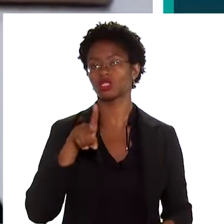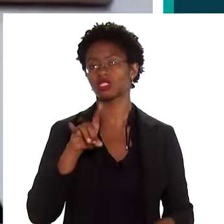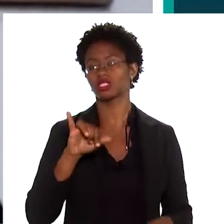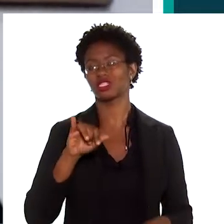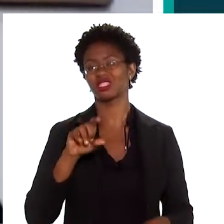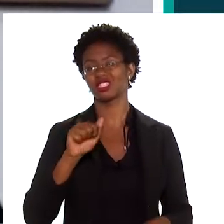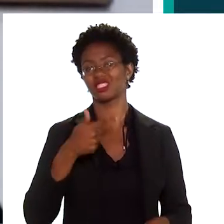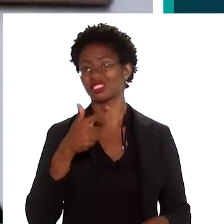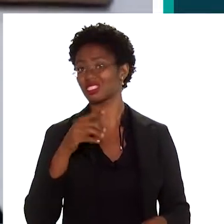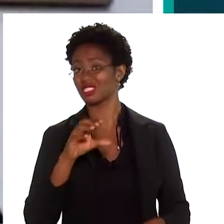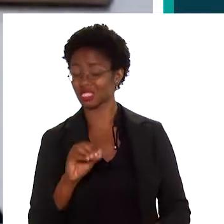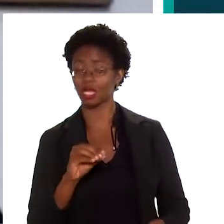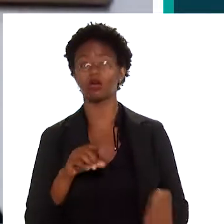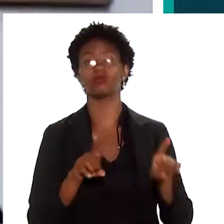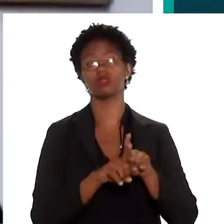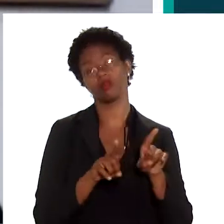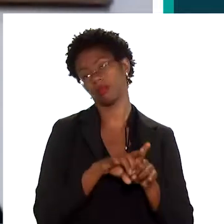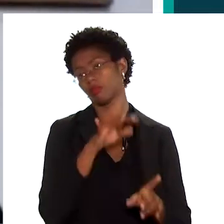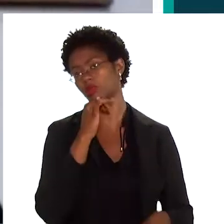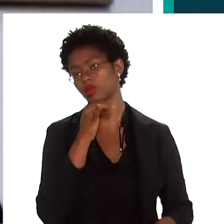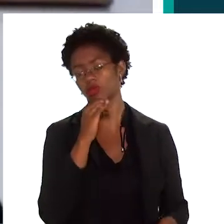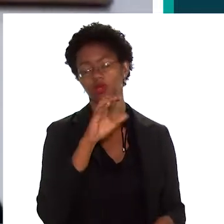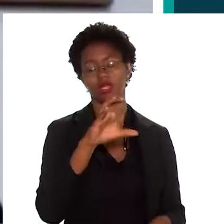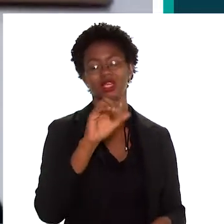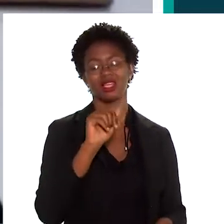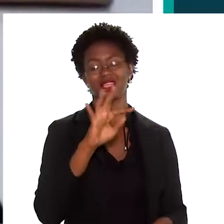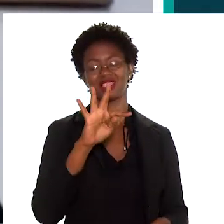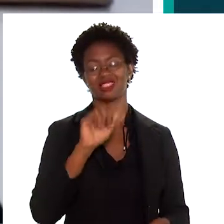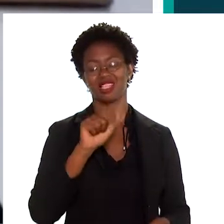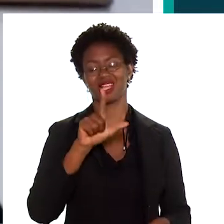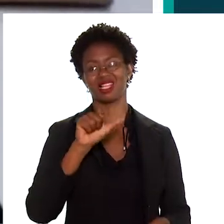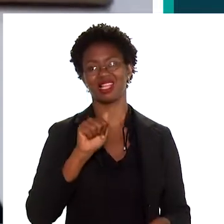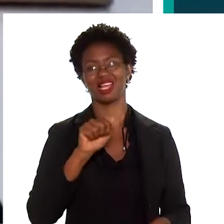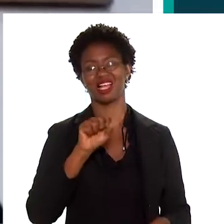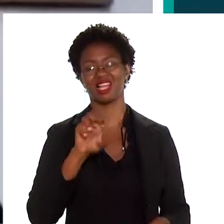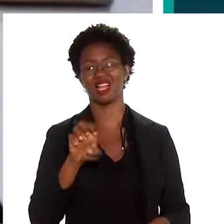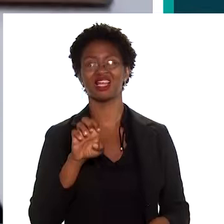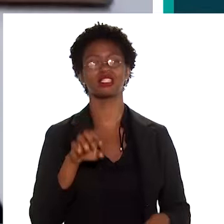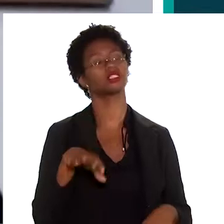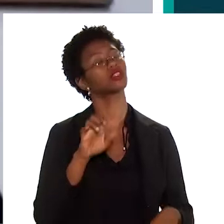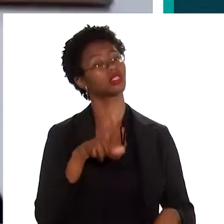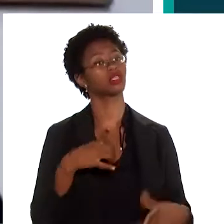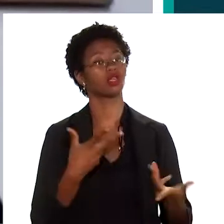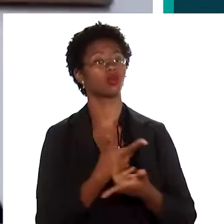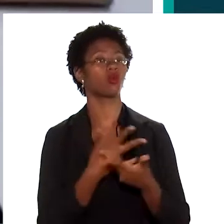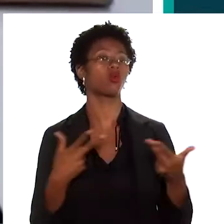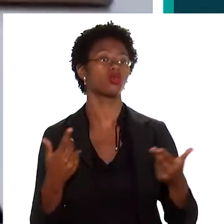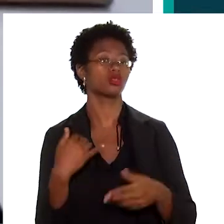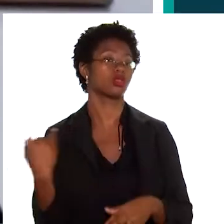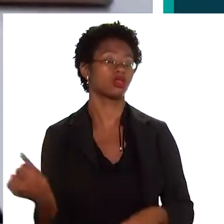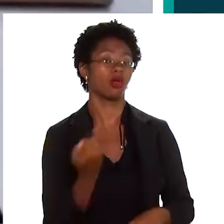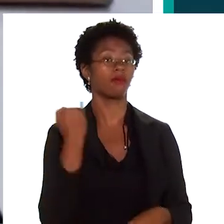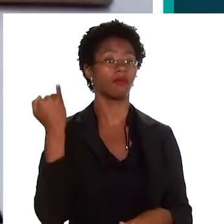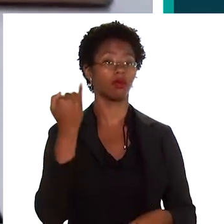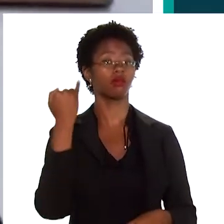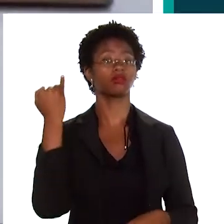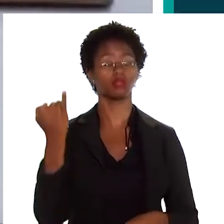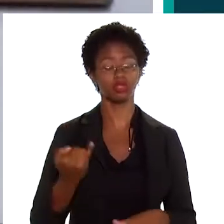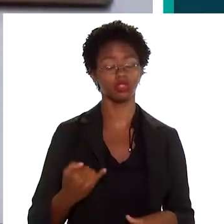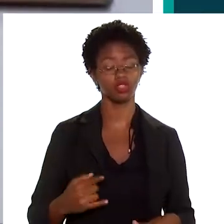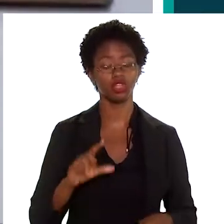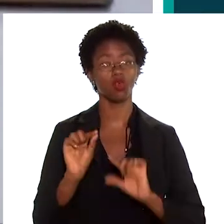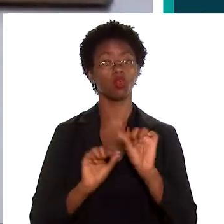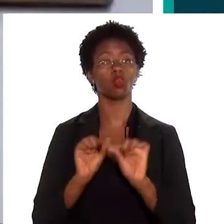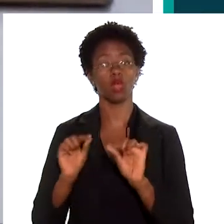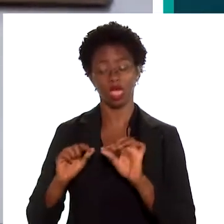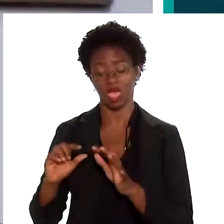glutationa peroxidase, a catalase, são enzimas, a superóxides mutases, são enzimas que vão